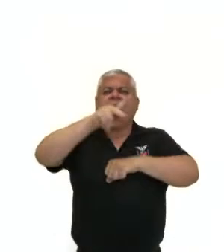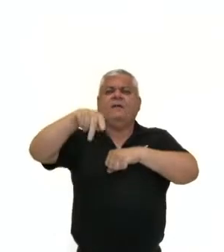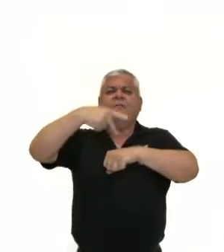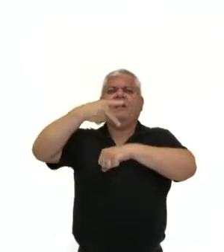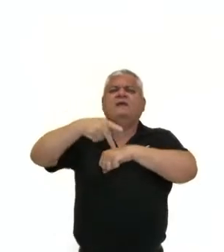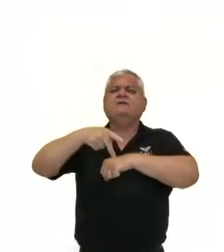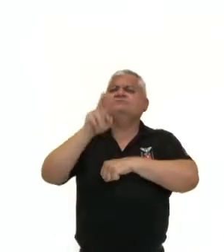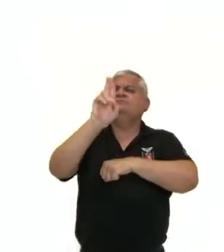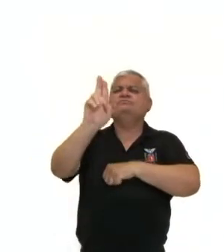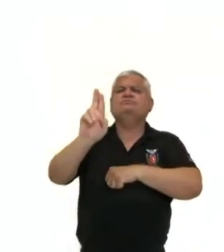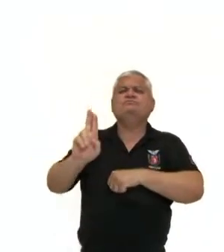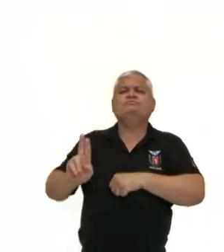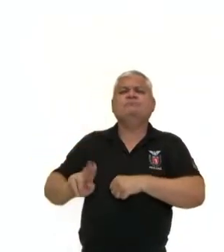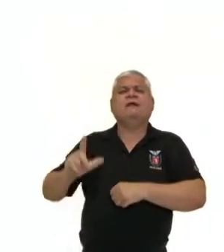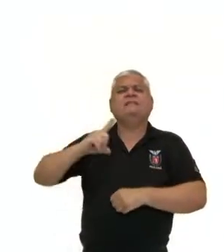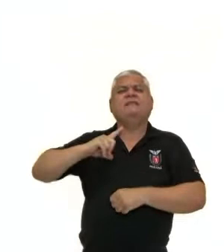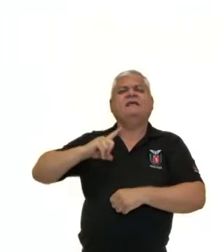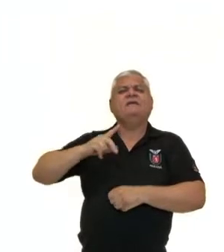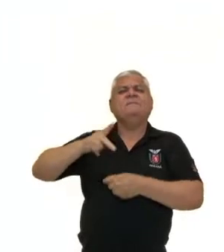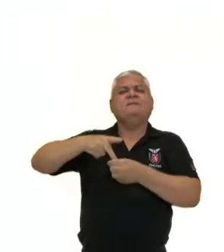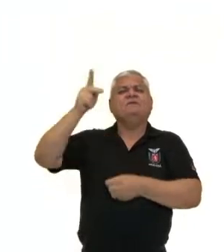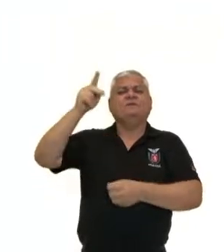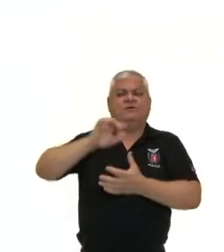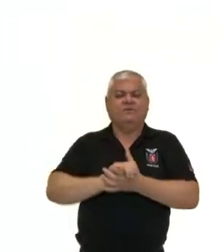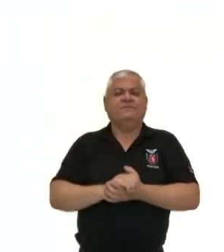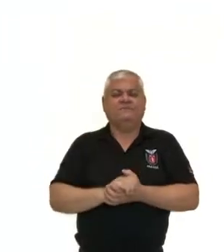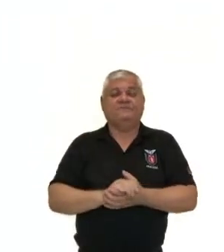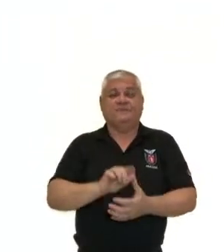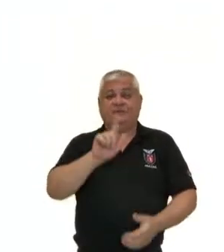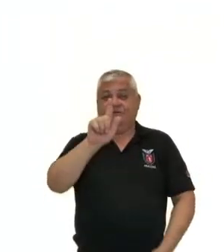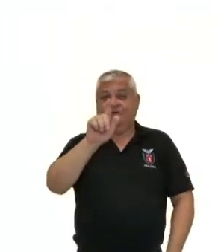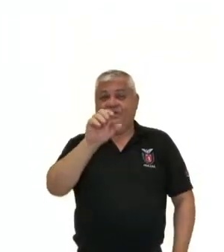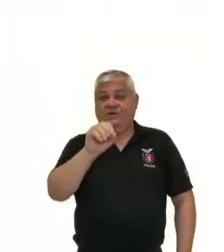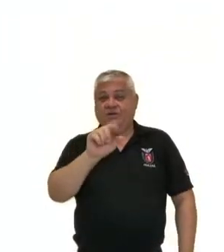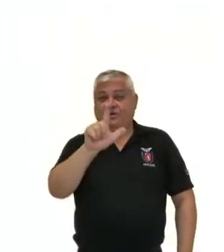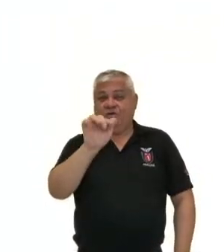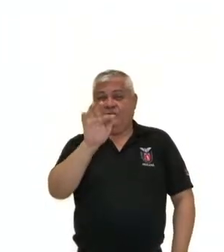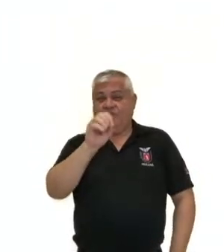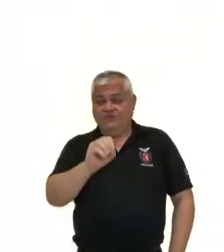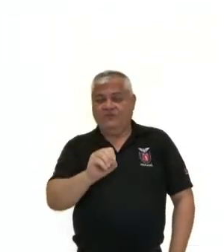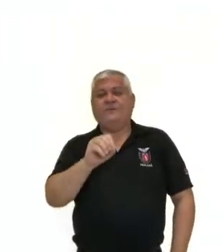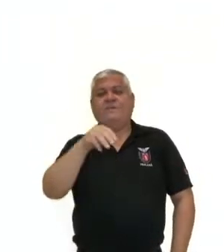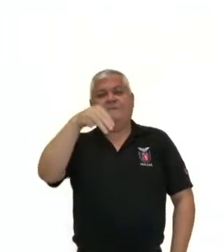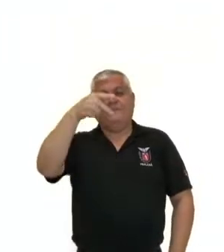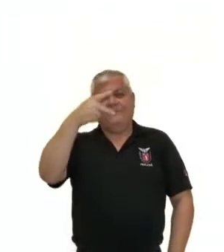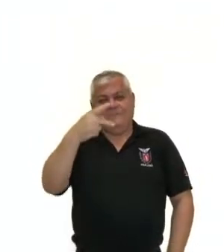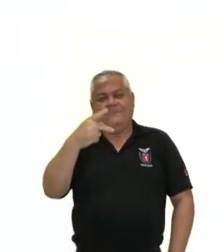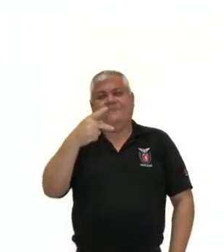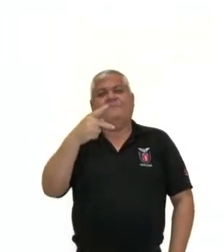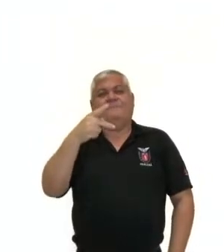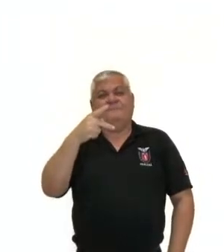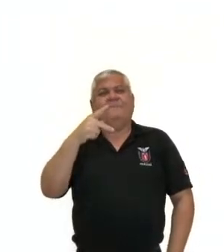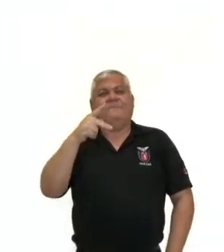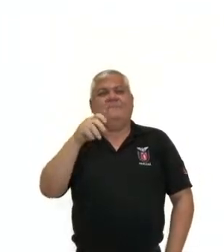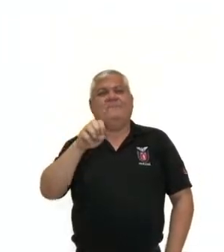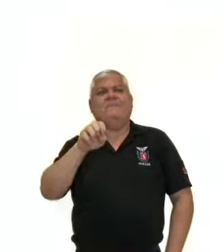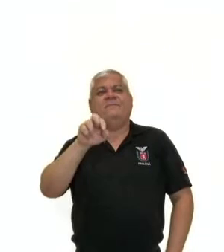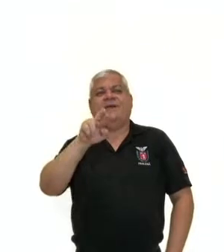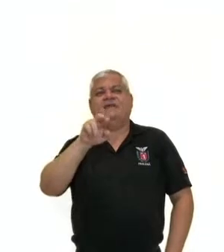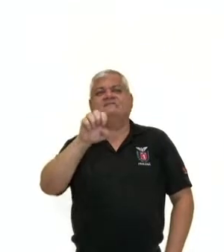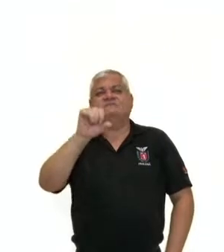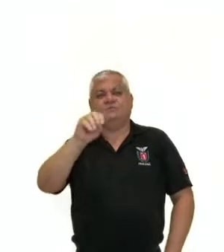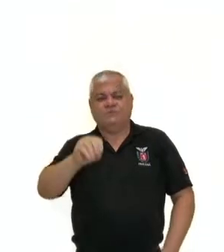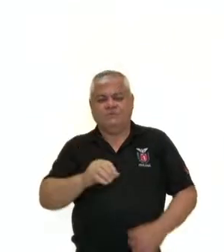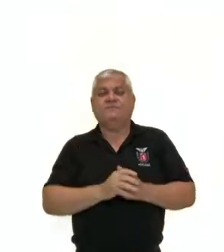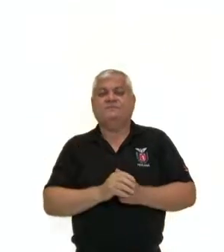né a concentração maior do recurso está no Golfo pérsico e na Mesopotâmia os quais juntos possuem cerca